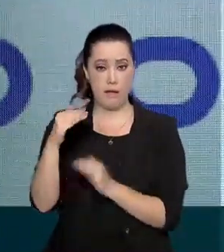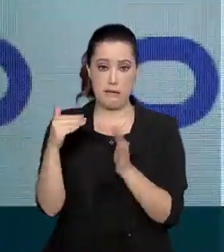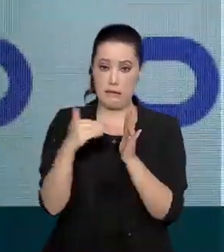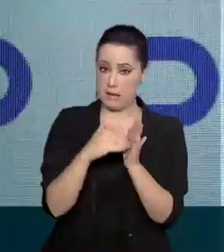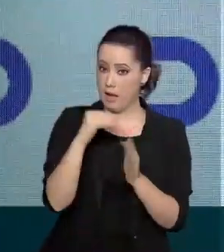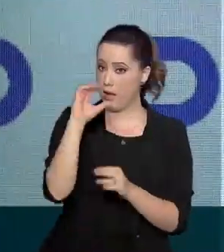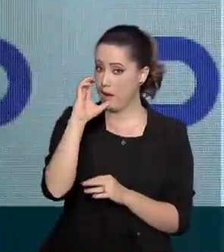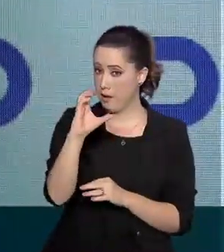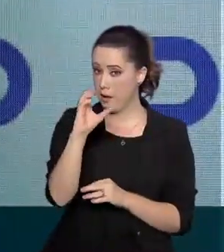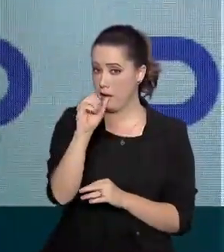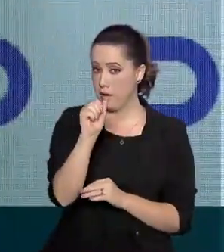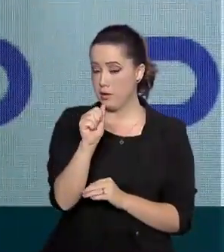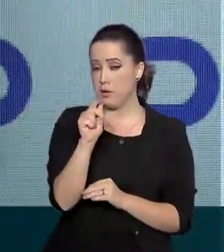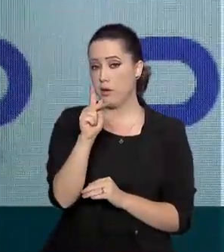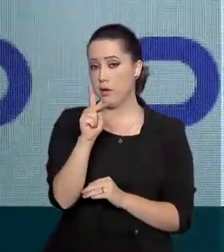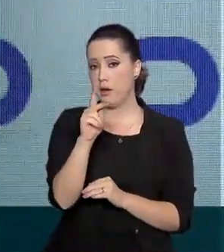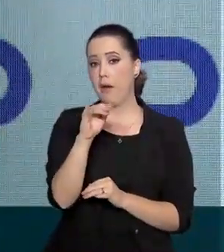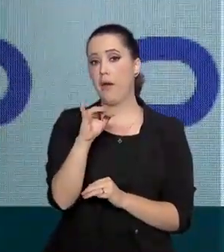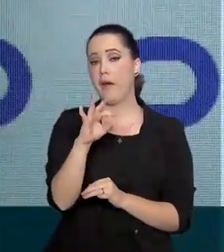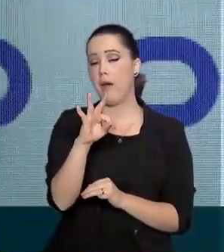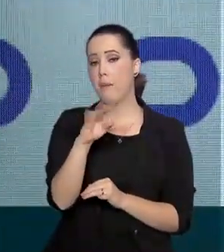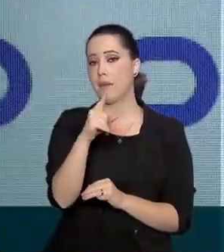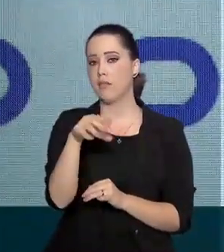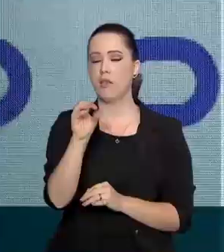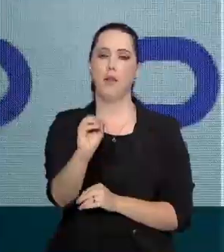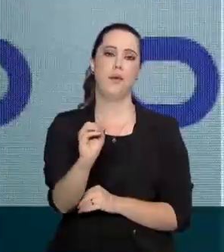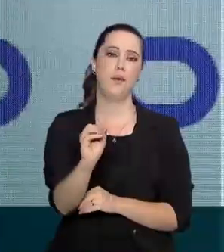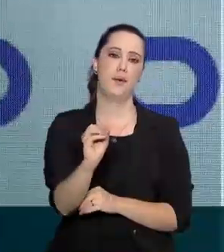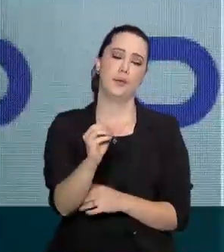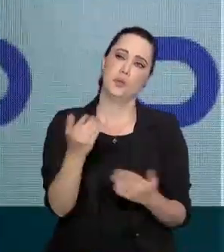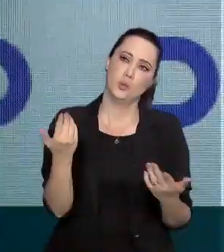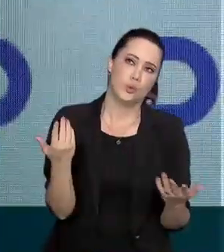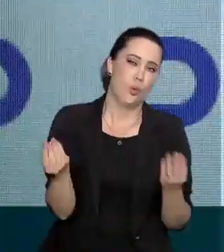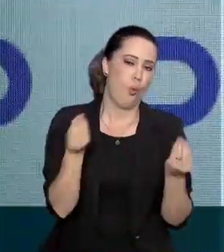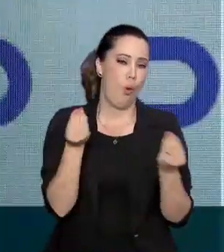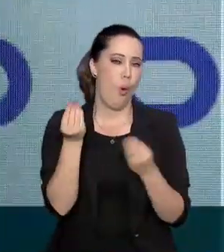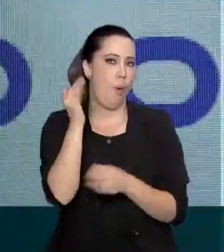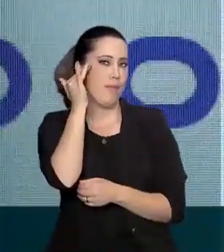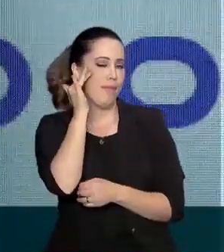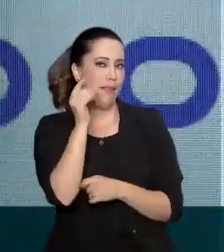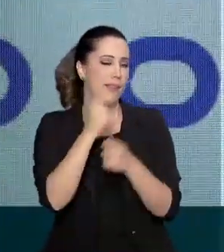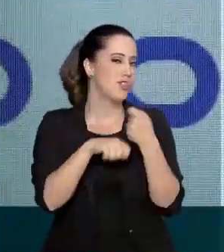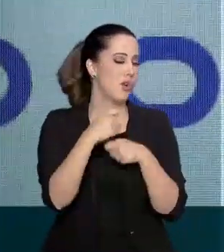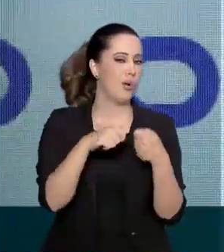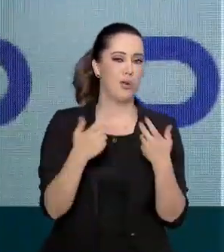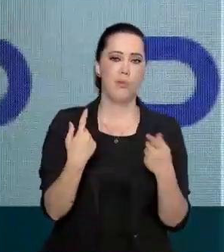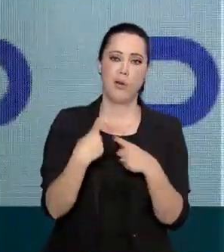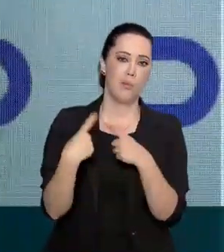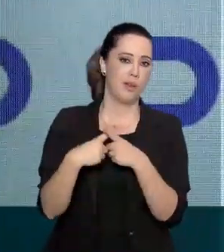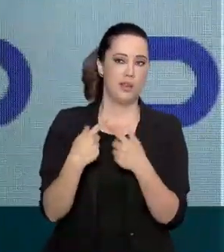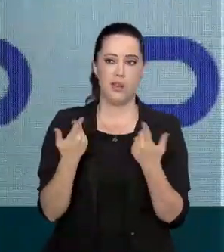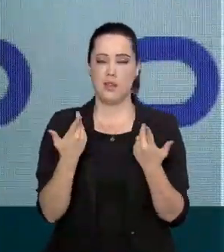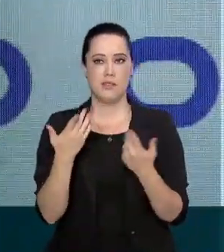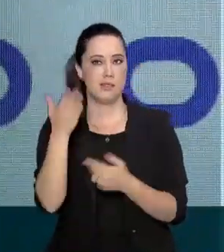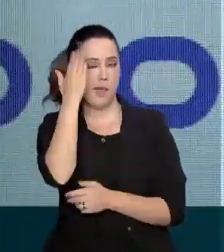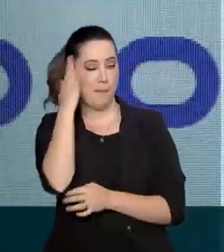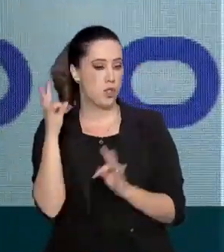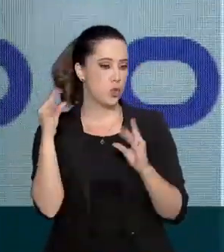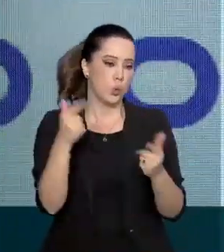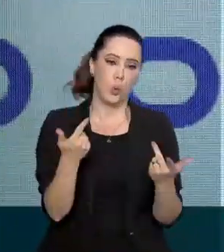E, obviamente, não podia entender de economia, porque não é possível saber de